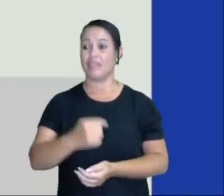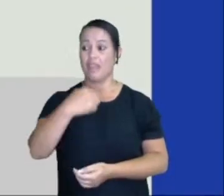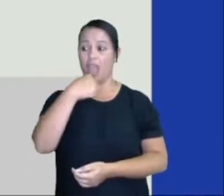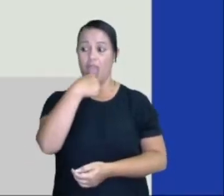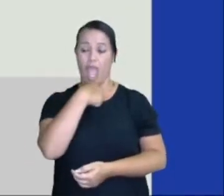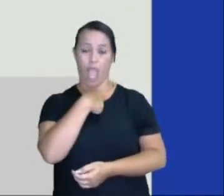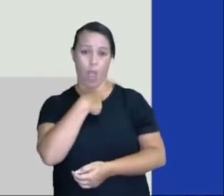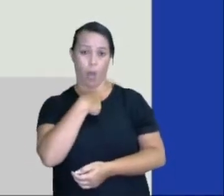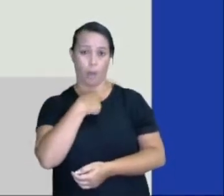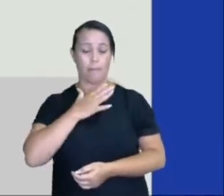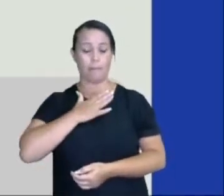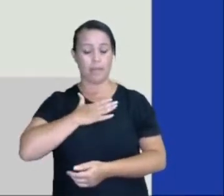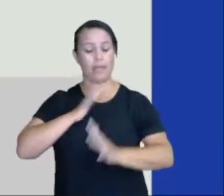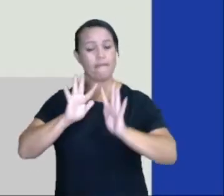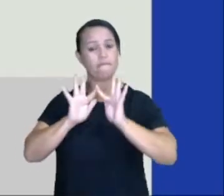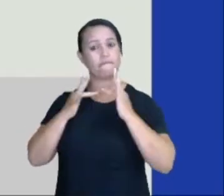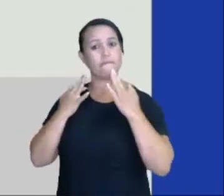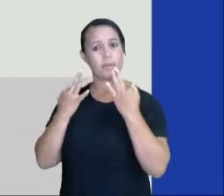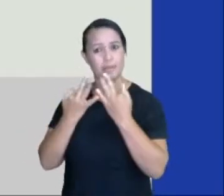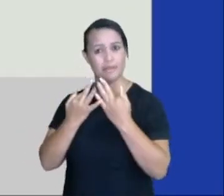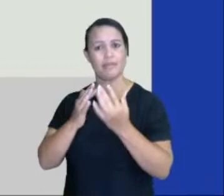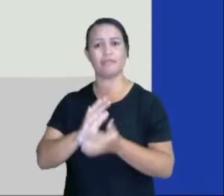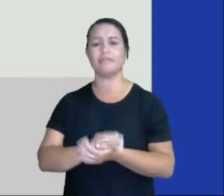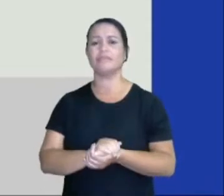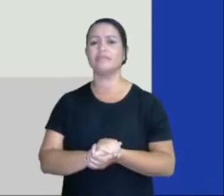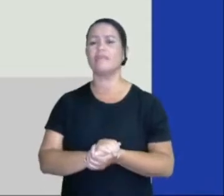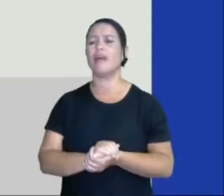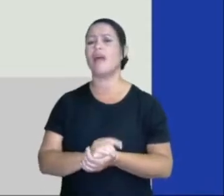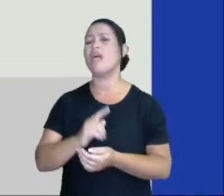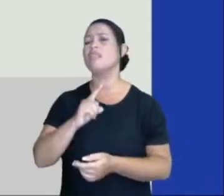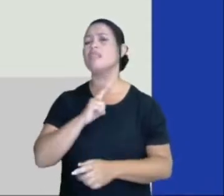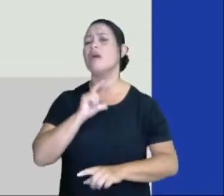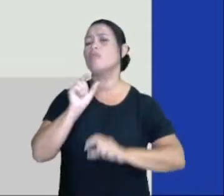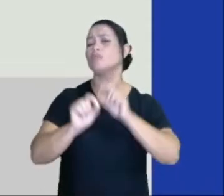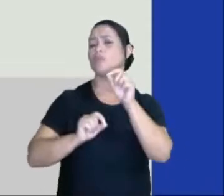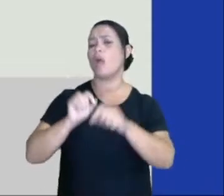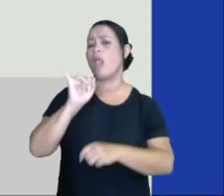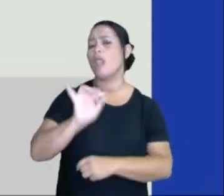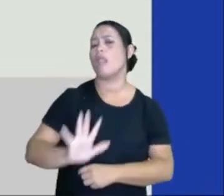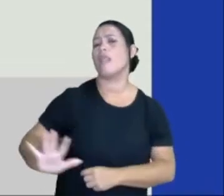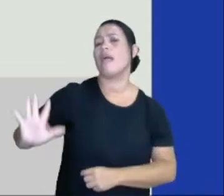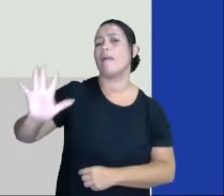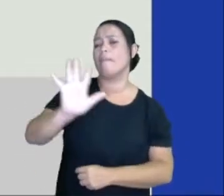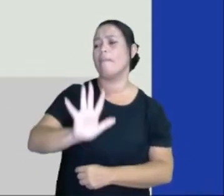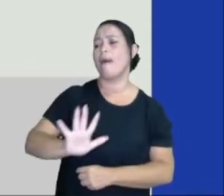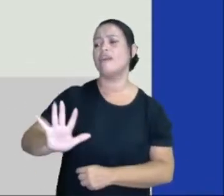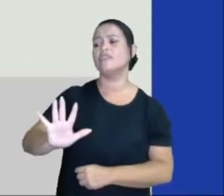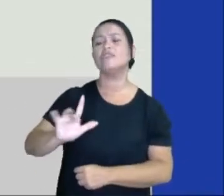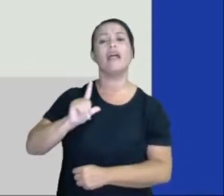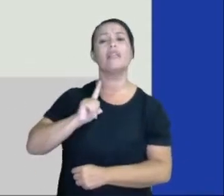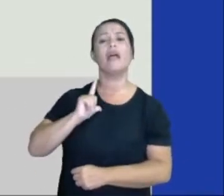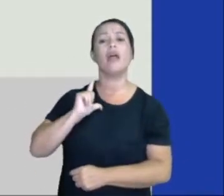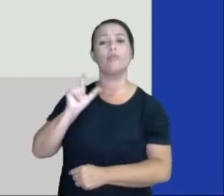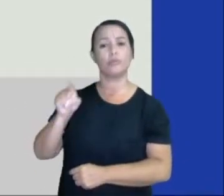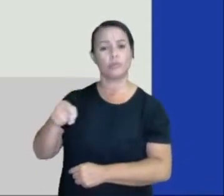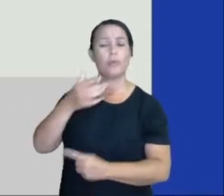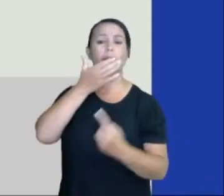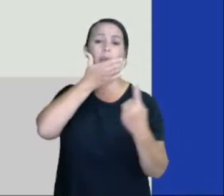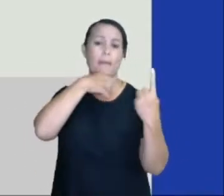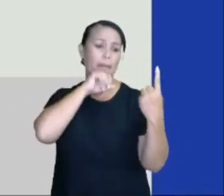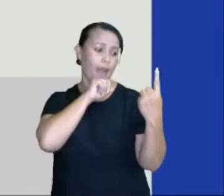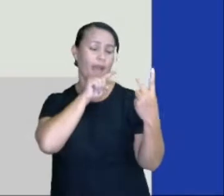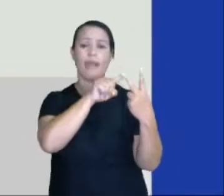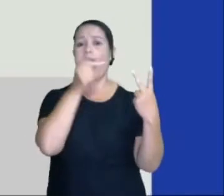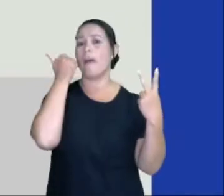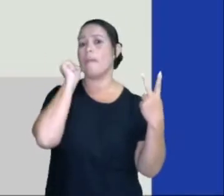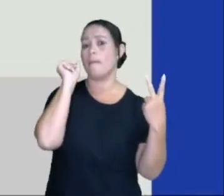Eu e minha família. O que é que nós temos aí na imagem? Temos o papai,